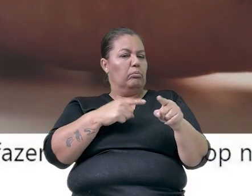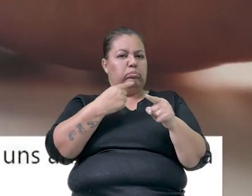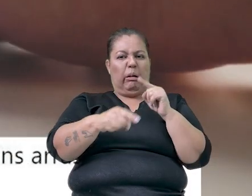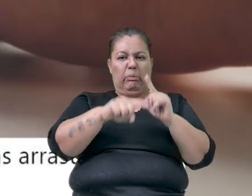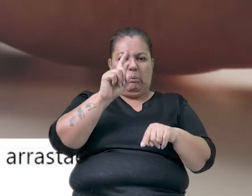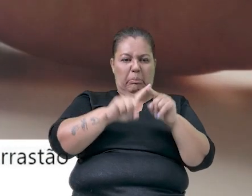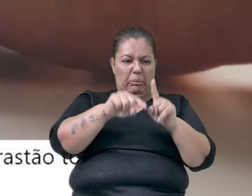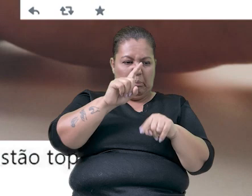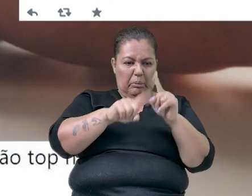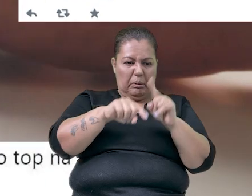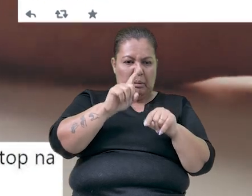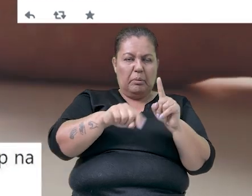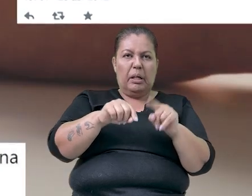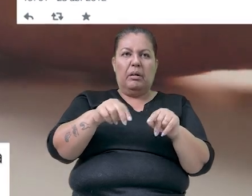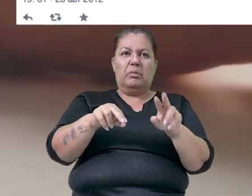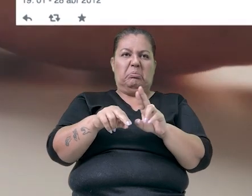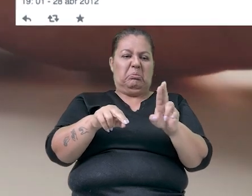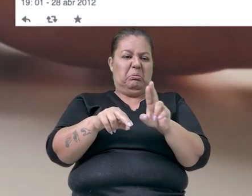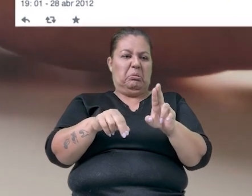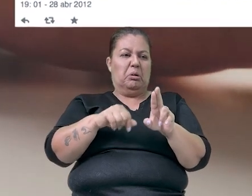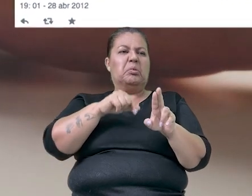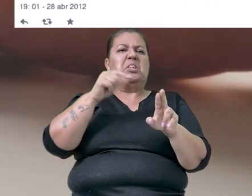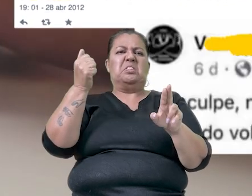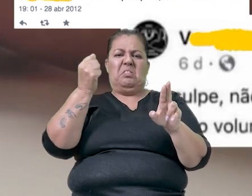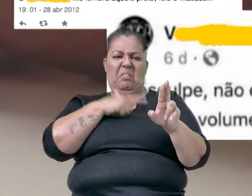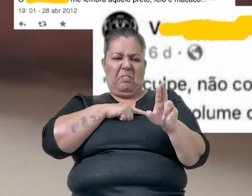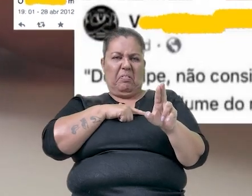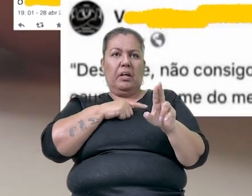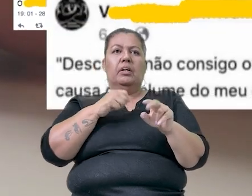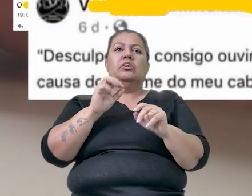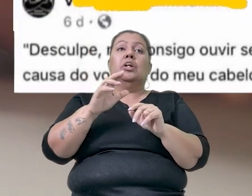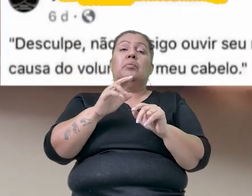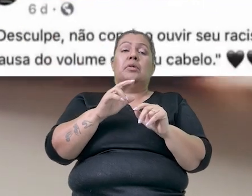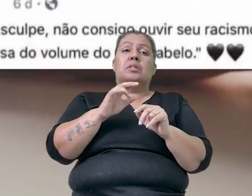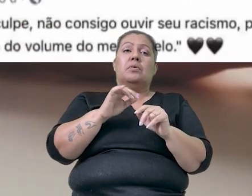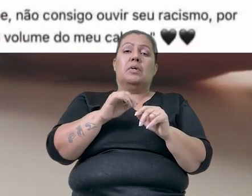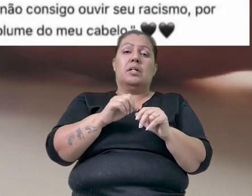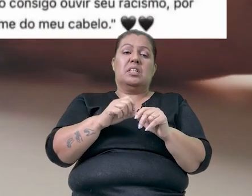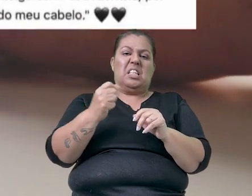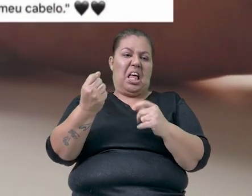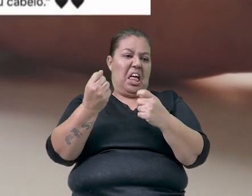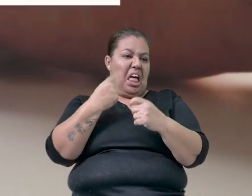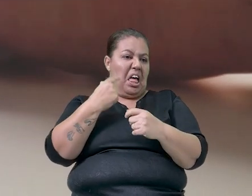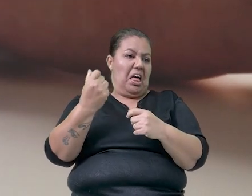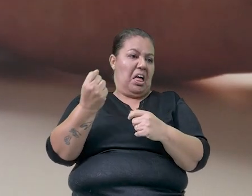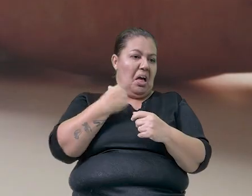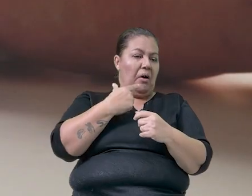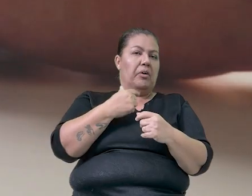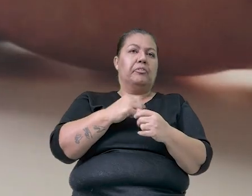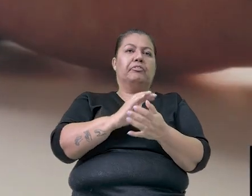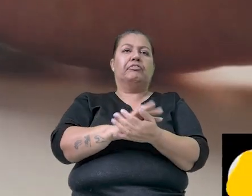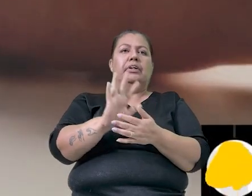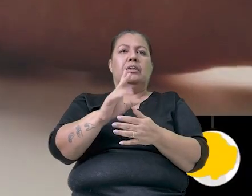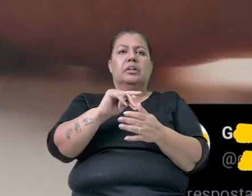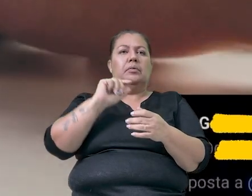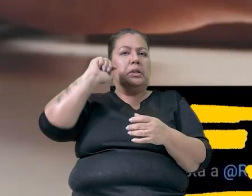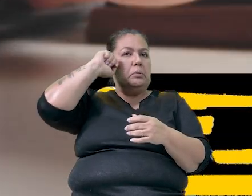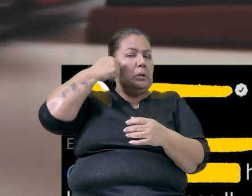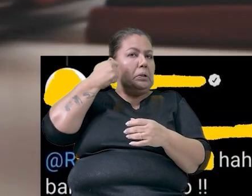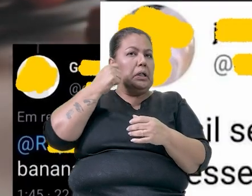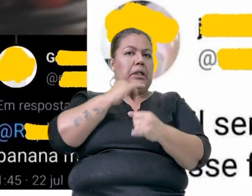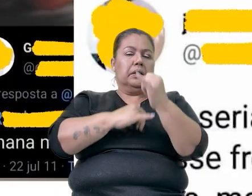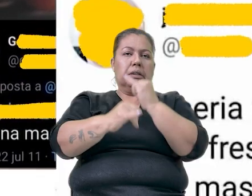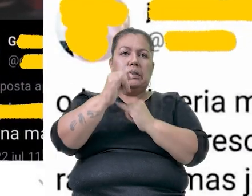pejorativos, animalização. Geralmente são essas as principais ofensas dirigidas a pessoas negras na